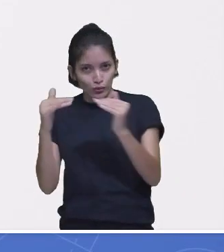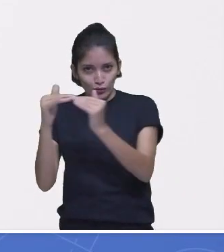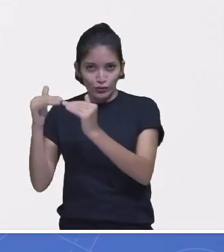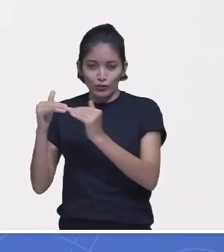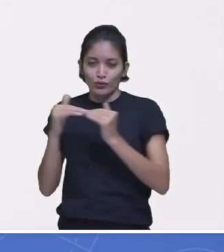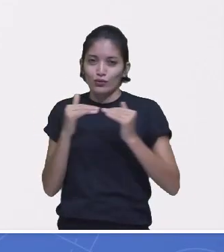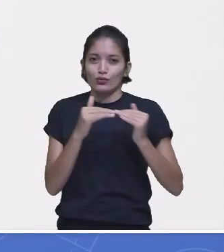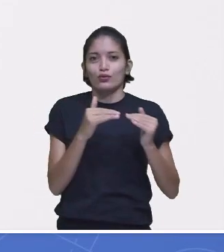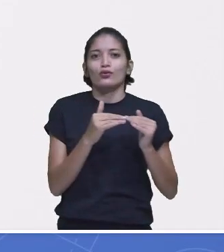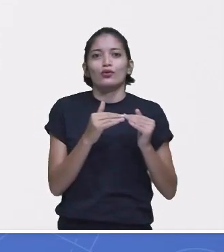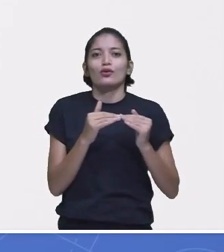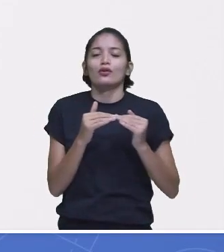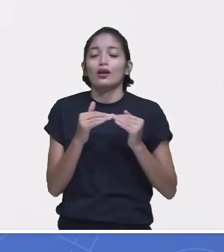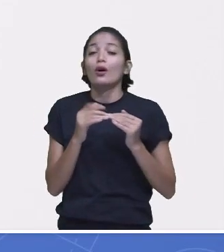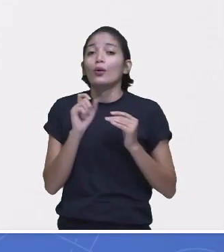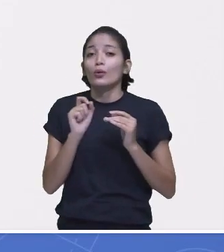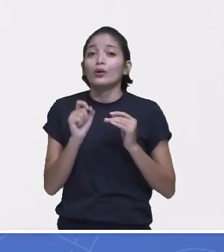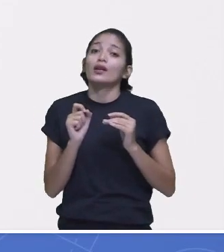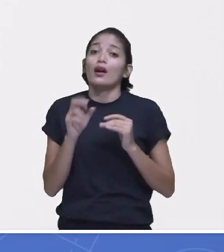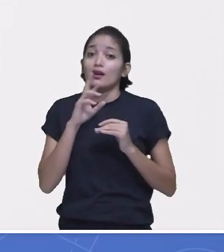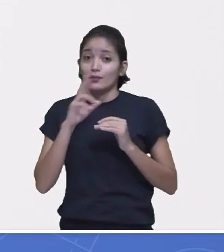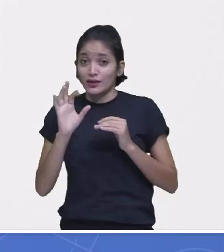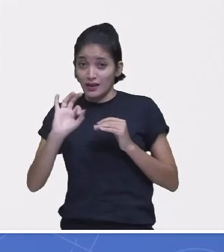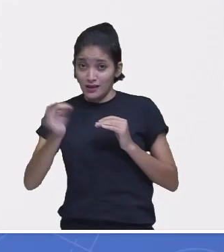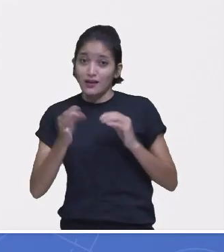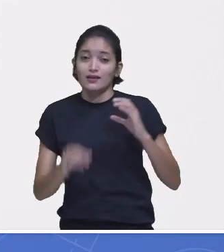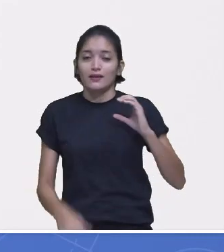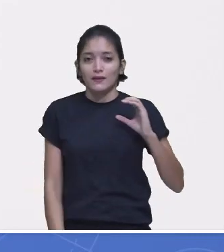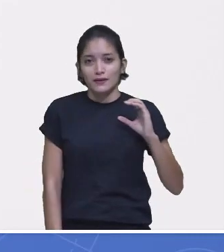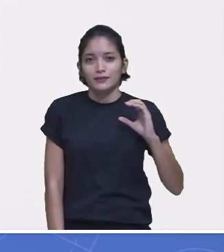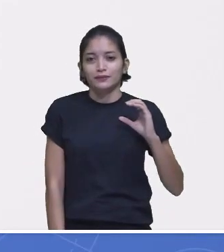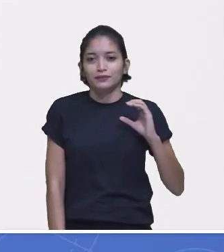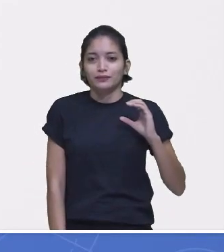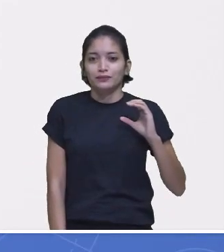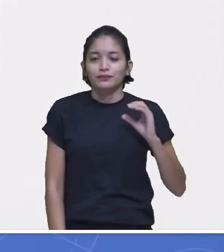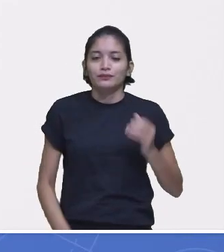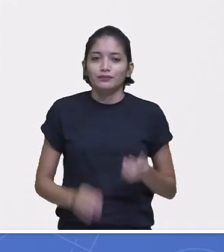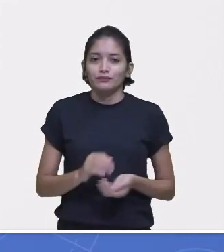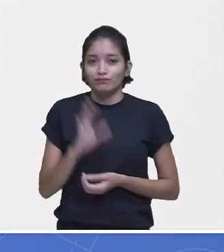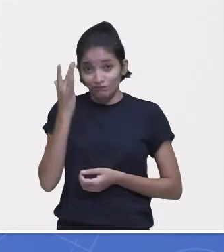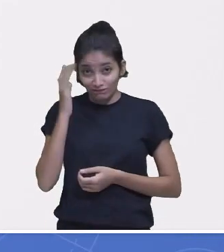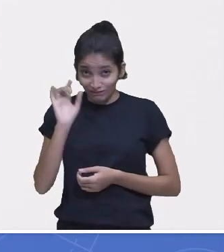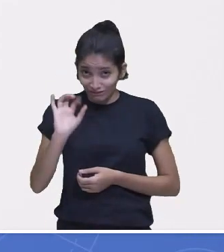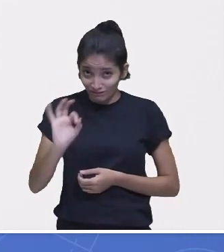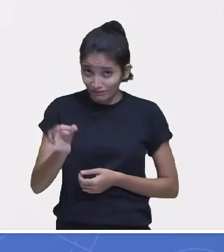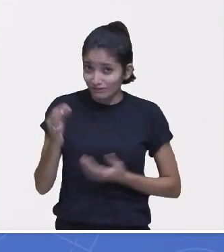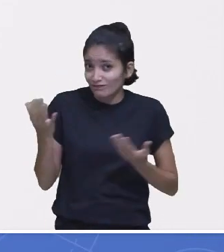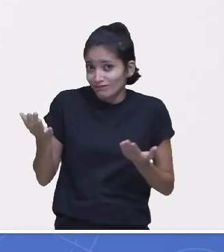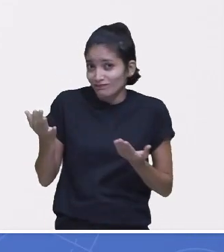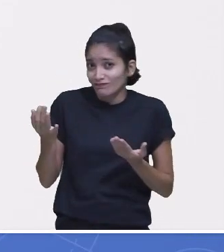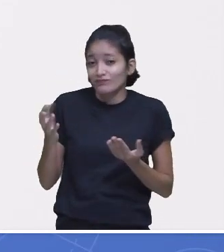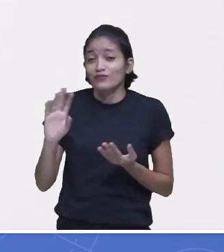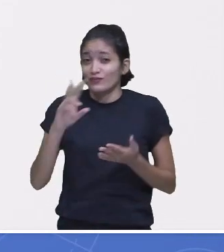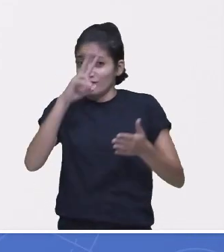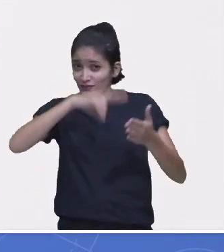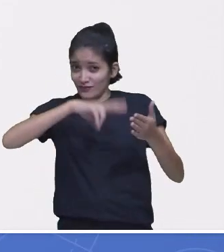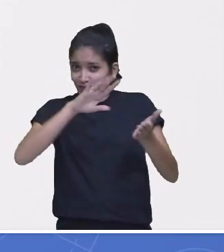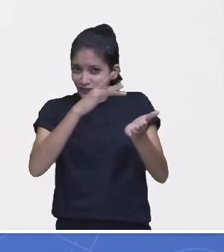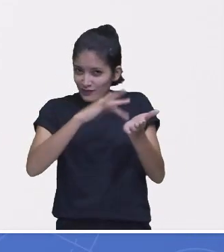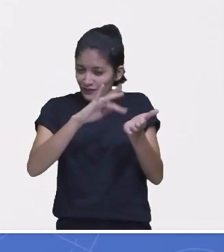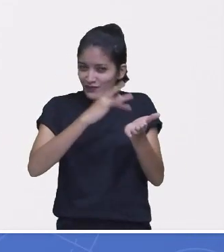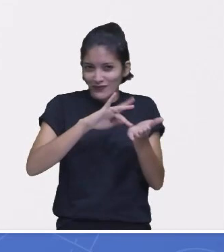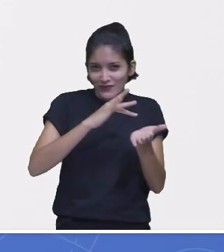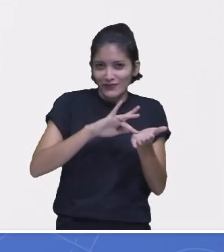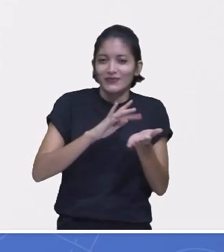né, apostando que a alternativa C seja a alternativa correta. Será mesmo? Já deram uma olhada lá no caderno